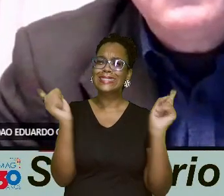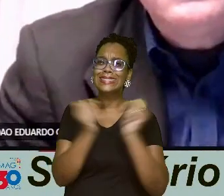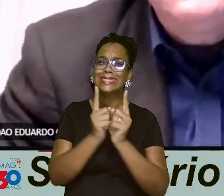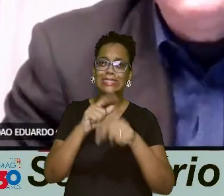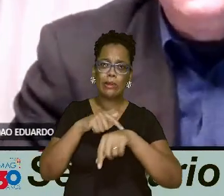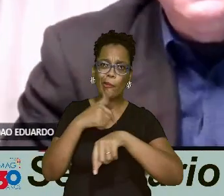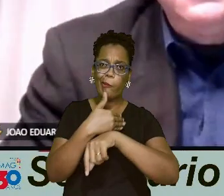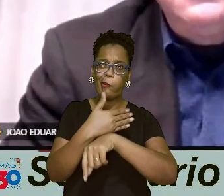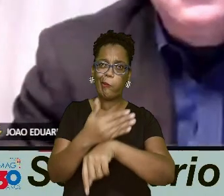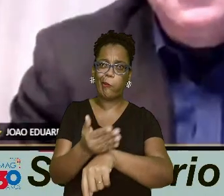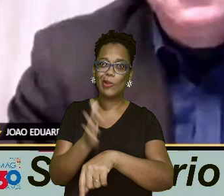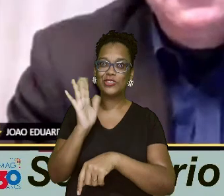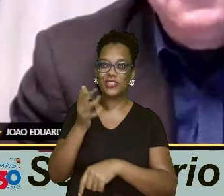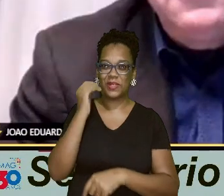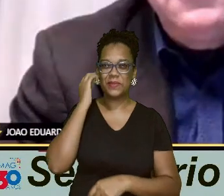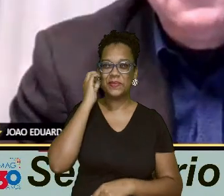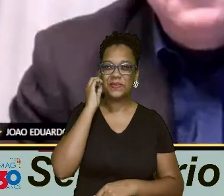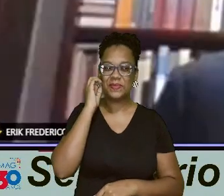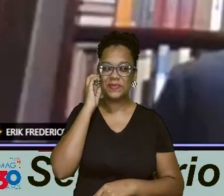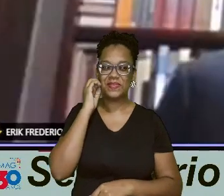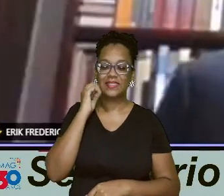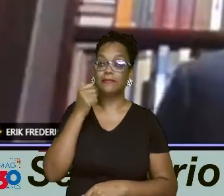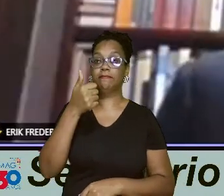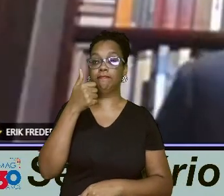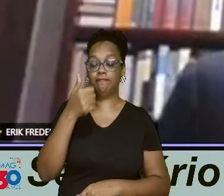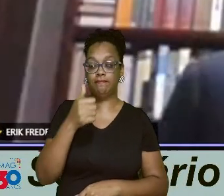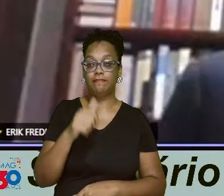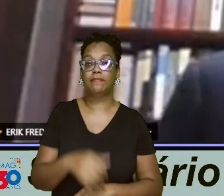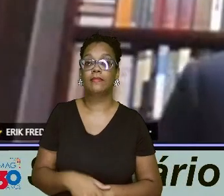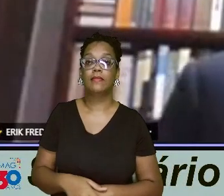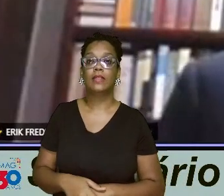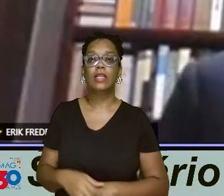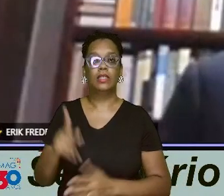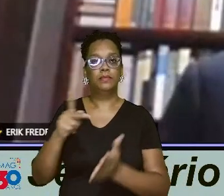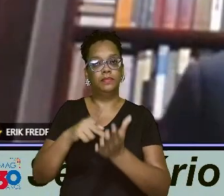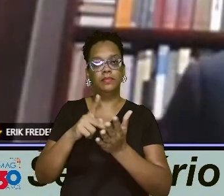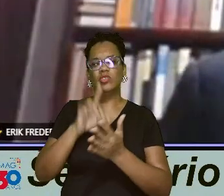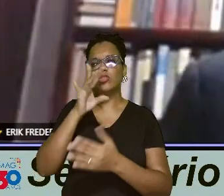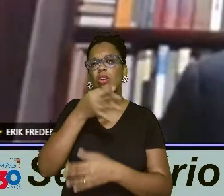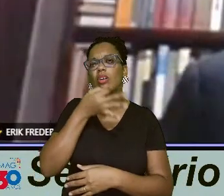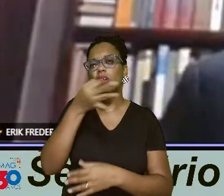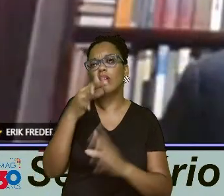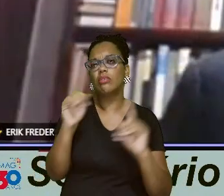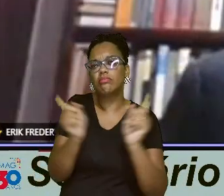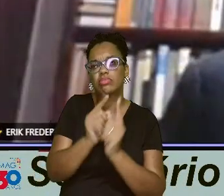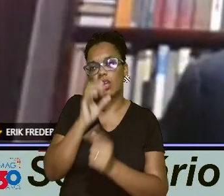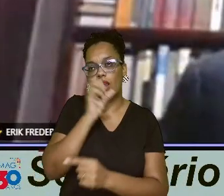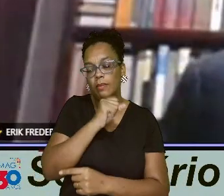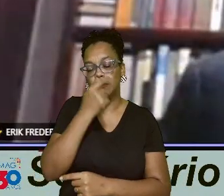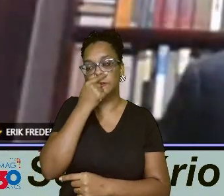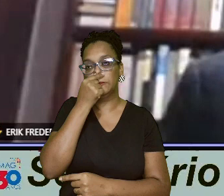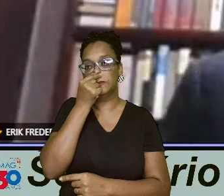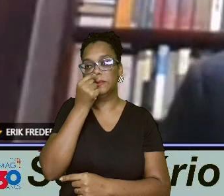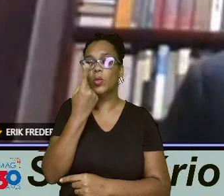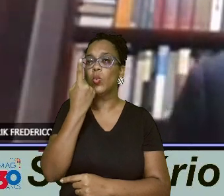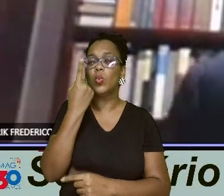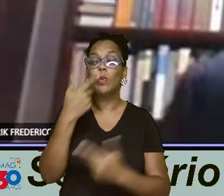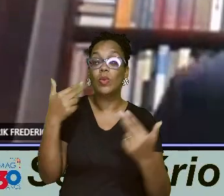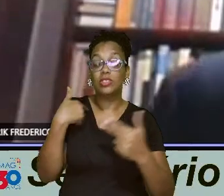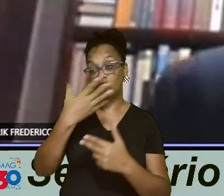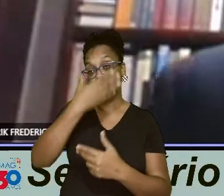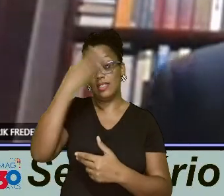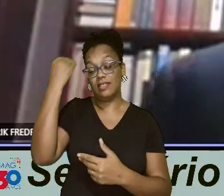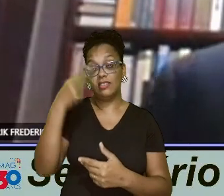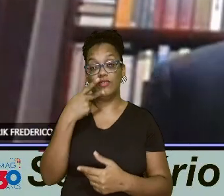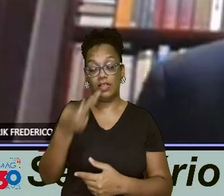nosso tempo aqui. Sim, realmente é só uma observação rápida, um ponto que eu acabei me esquecendo de